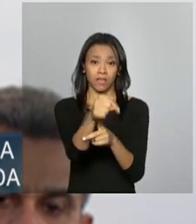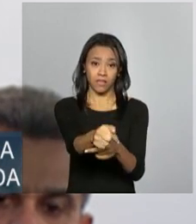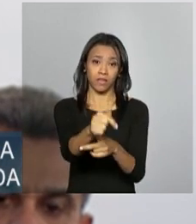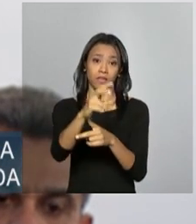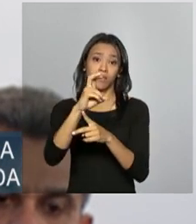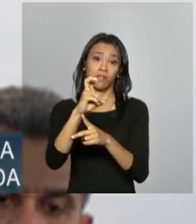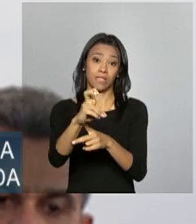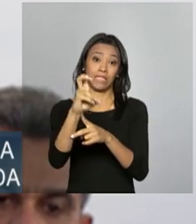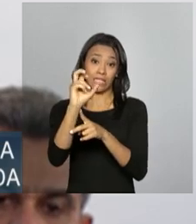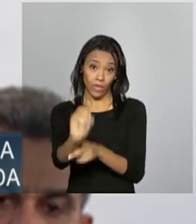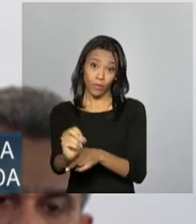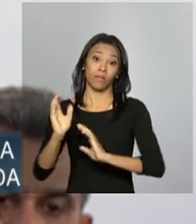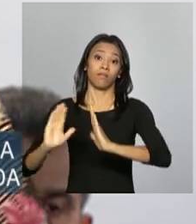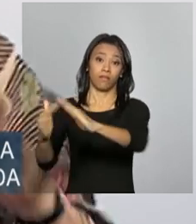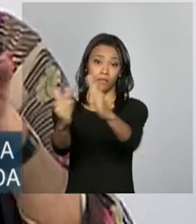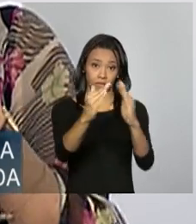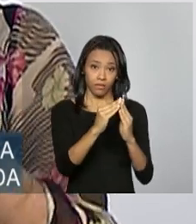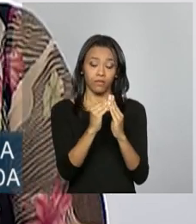3.750.000 moradias.